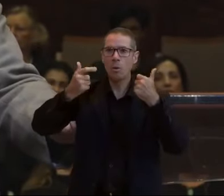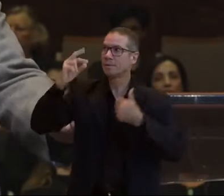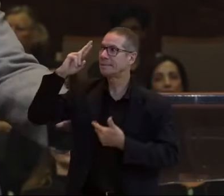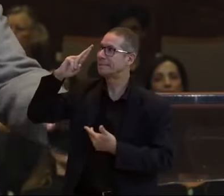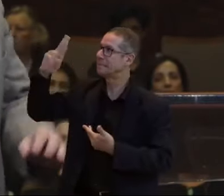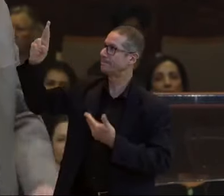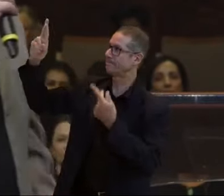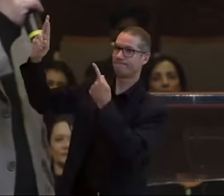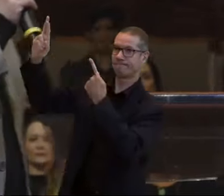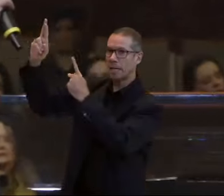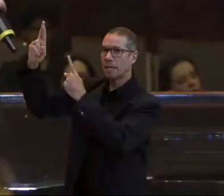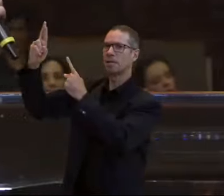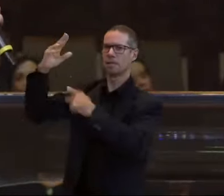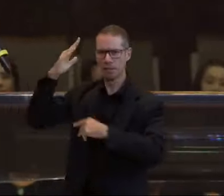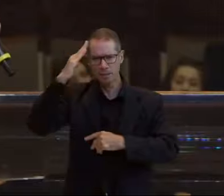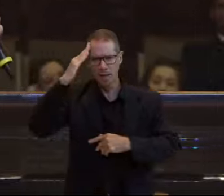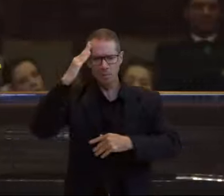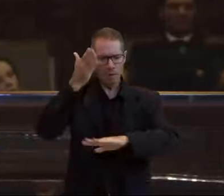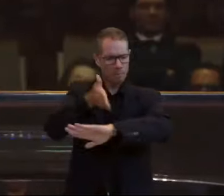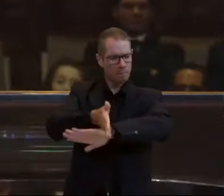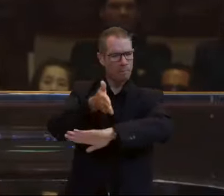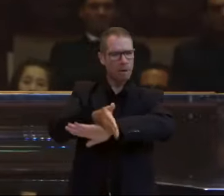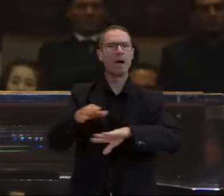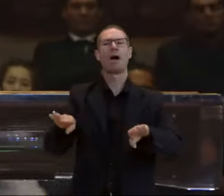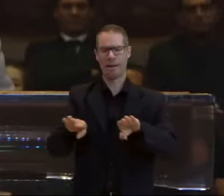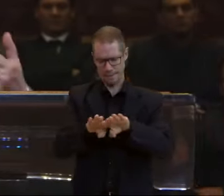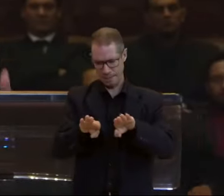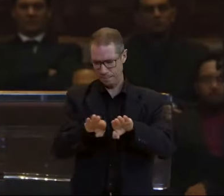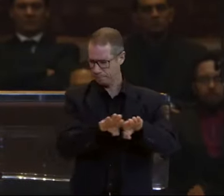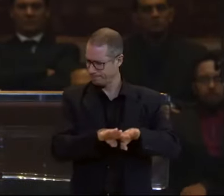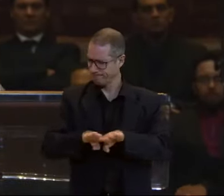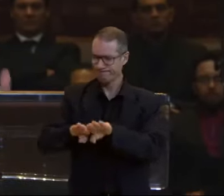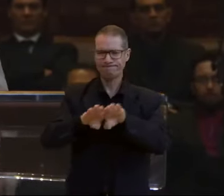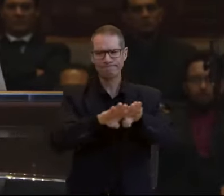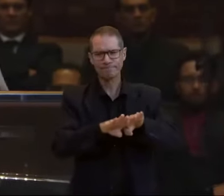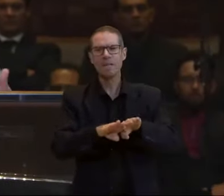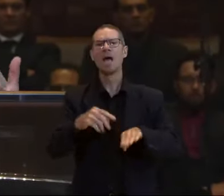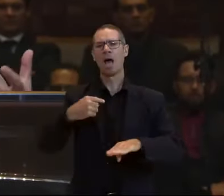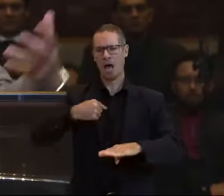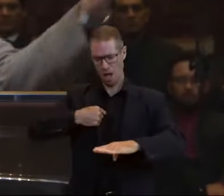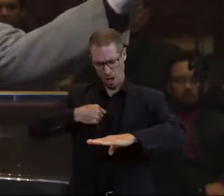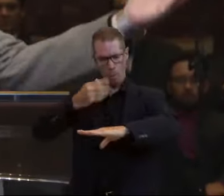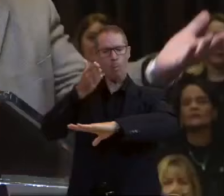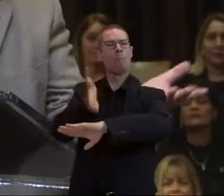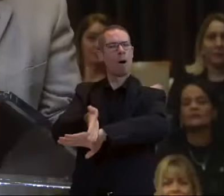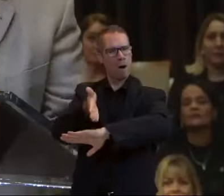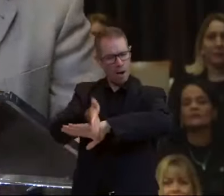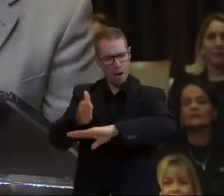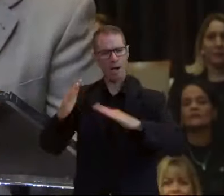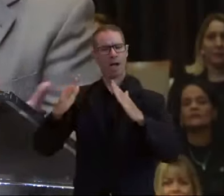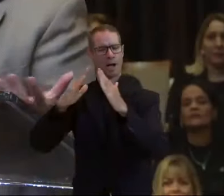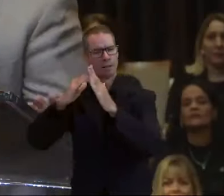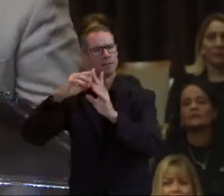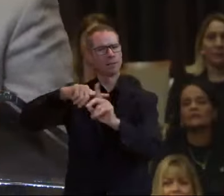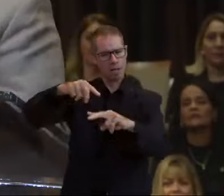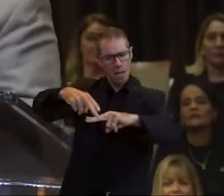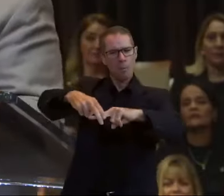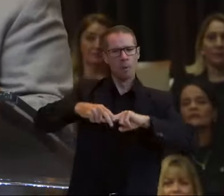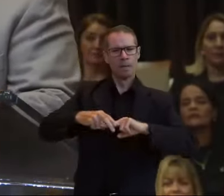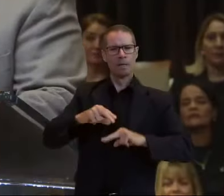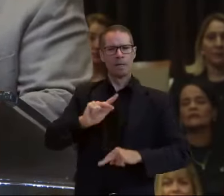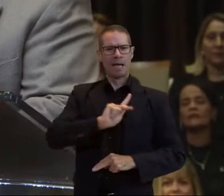Senhor, a gente sabe que é parte disso também. Eu faço parte dessa igreja. E é por isso que lá